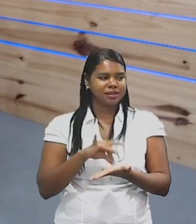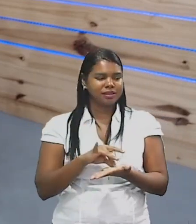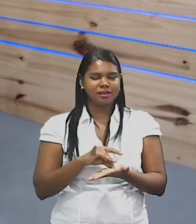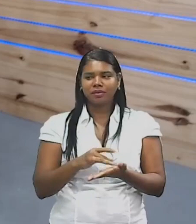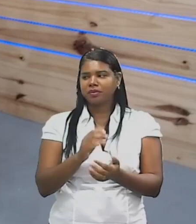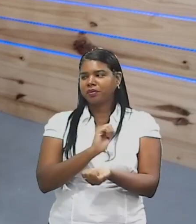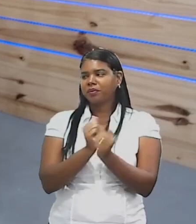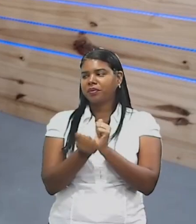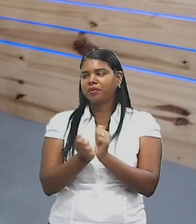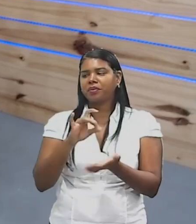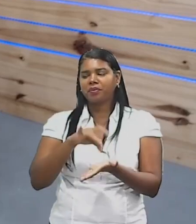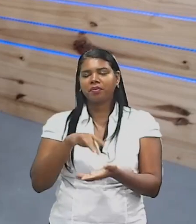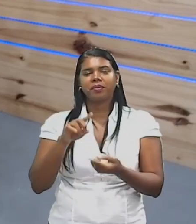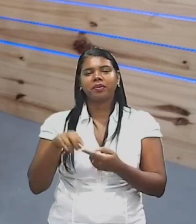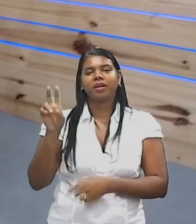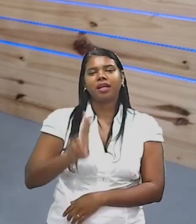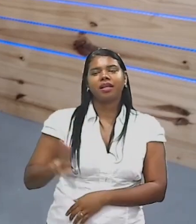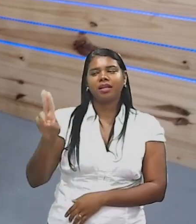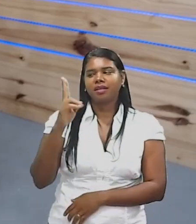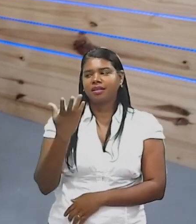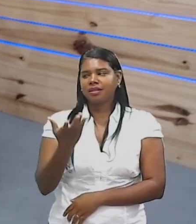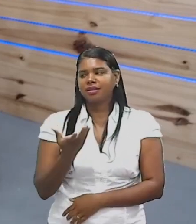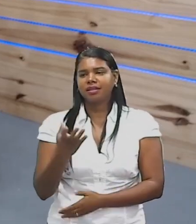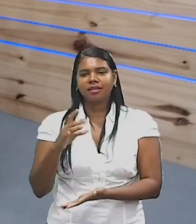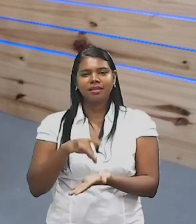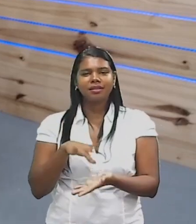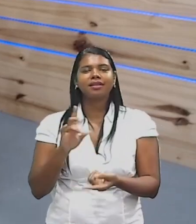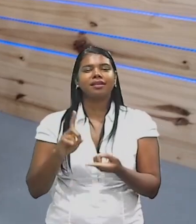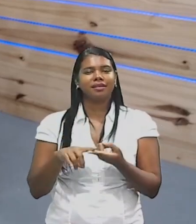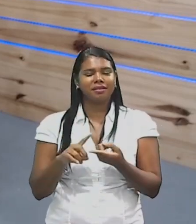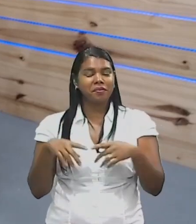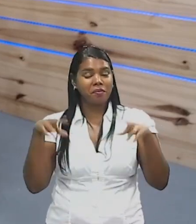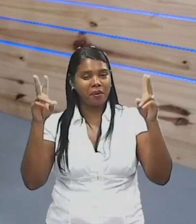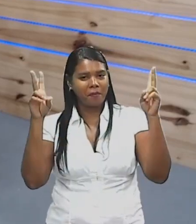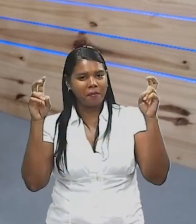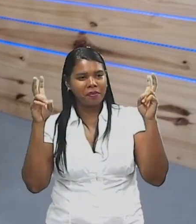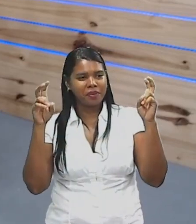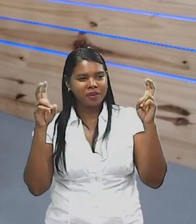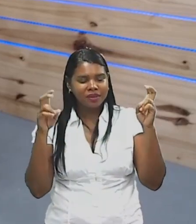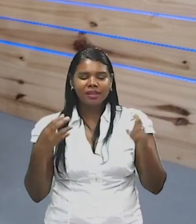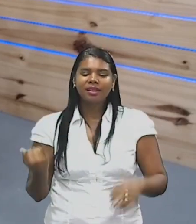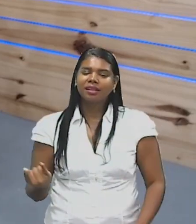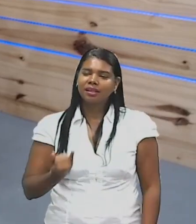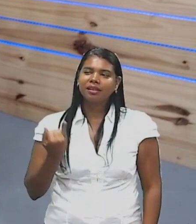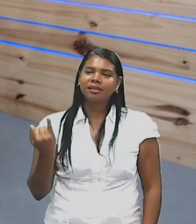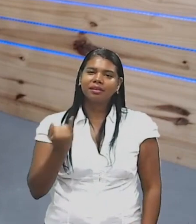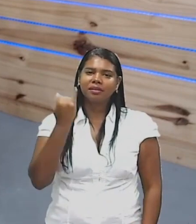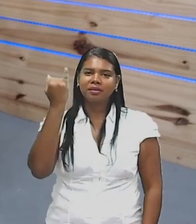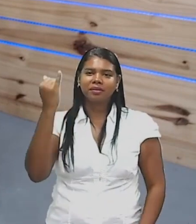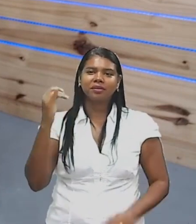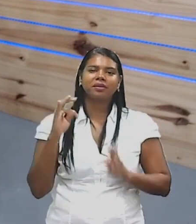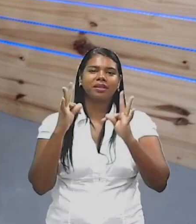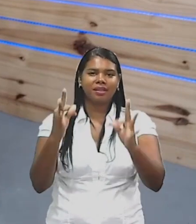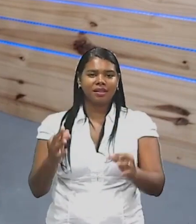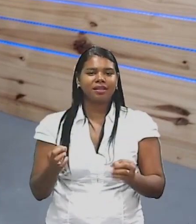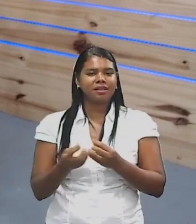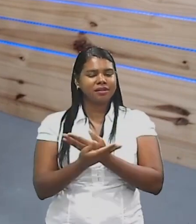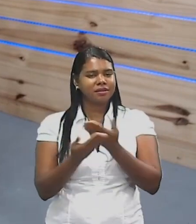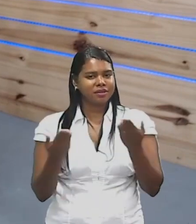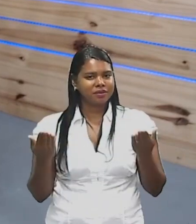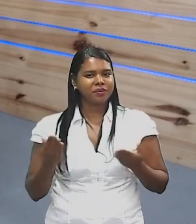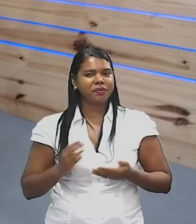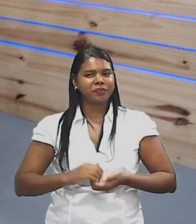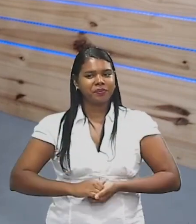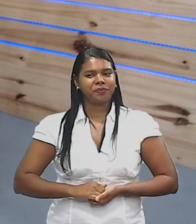abrilhantar, pode usar o tempo que a senhora quiser para abordar essa temática que é tão importante para todos aqui no nosso evento,